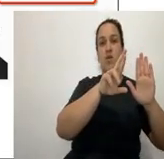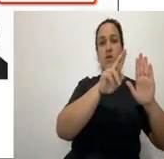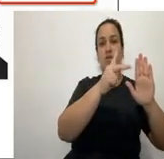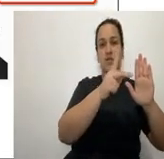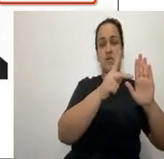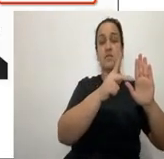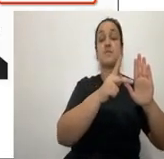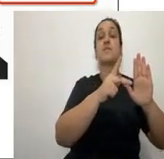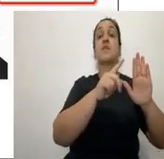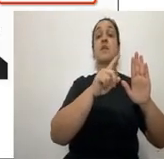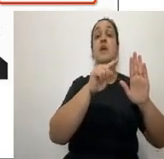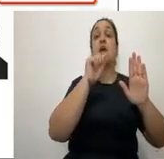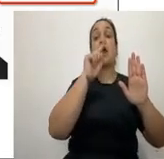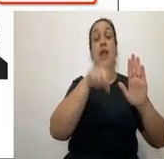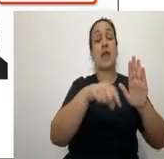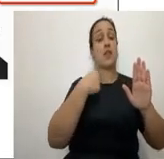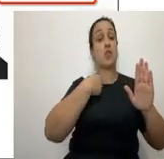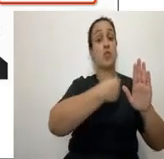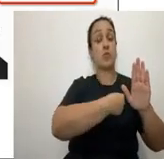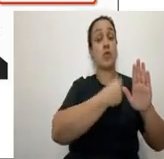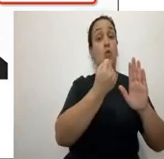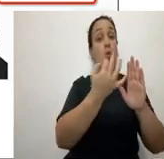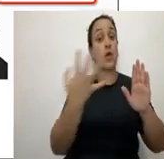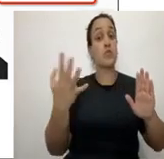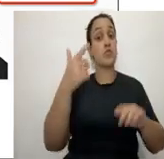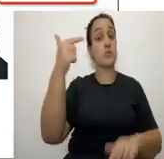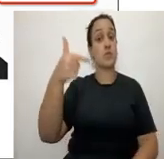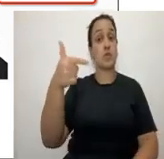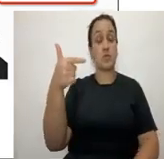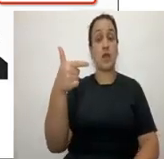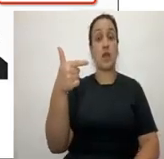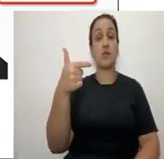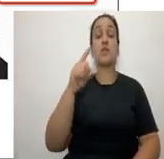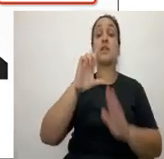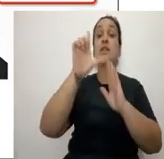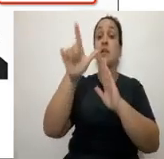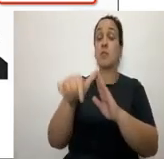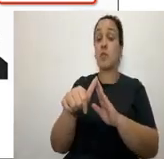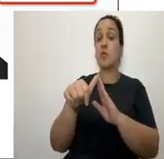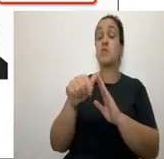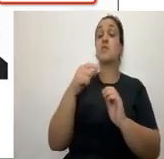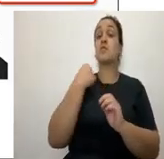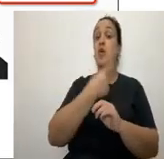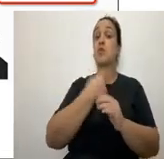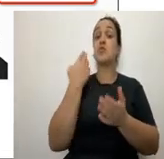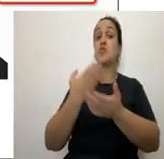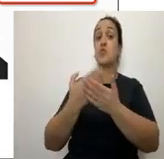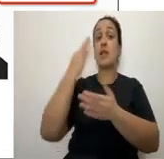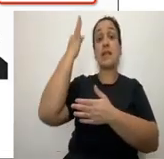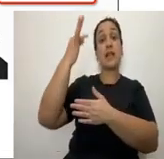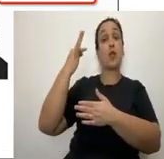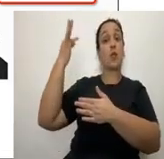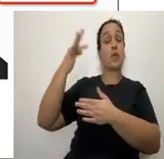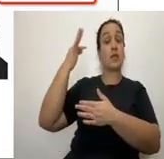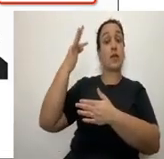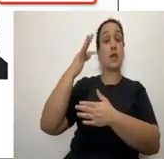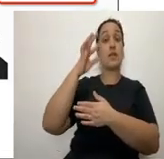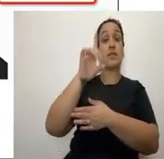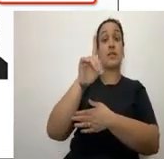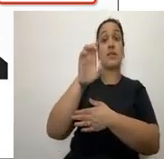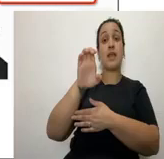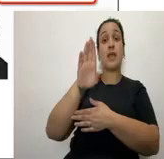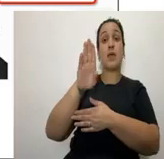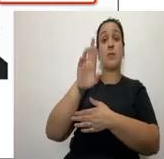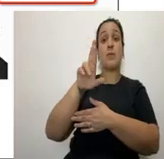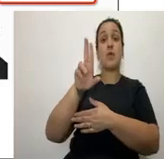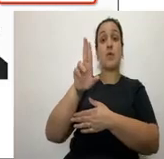depois o K, que é parente, né, do número quântico secundário. Depois a gente vem com as teorias